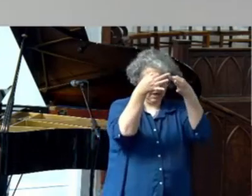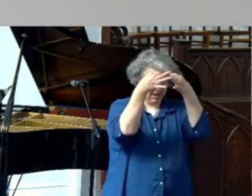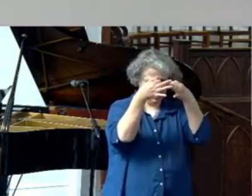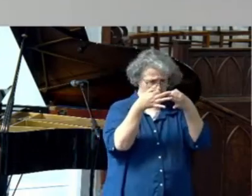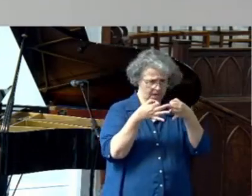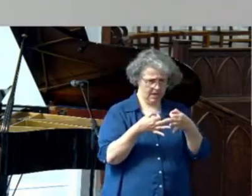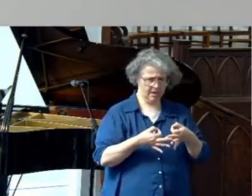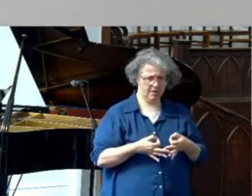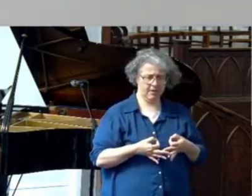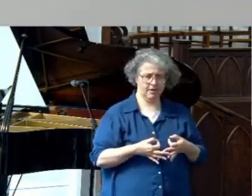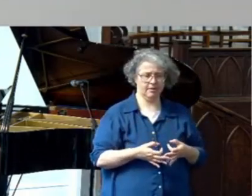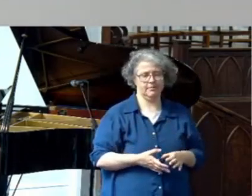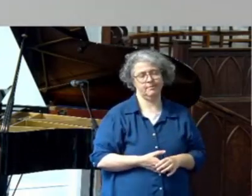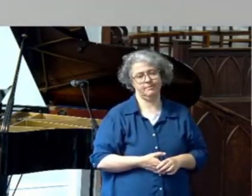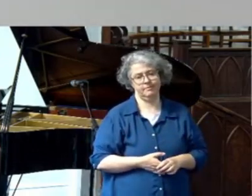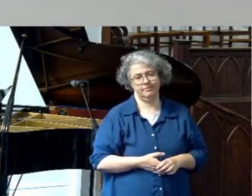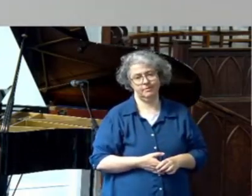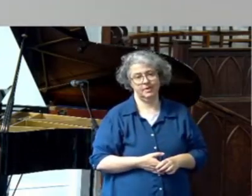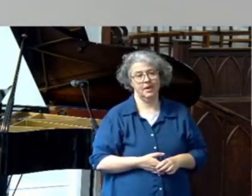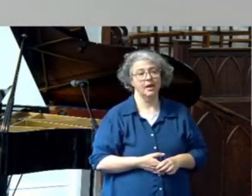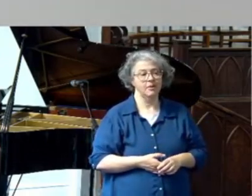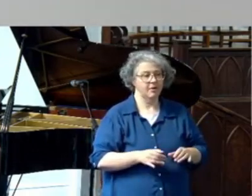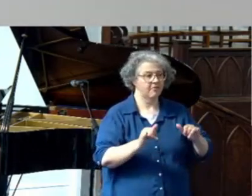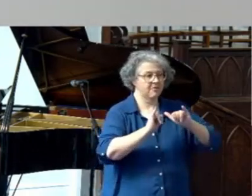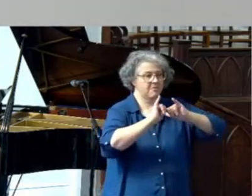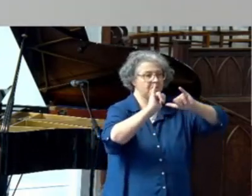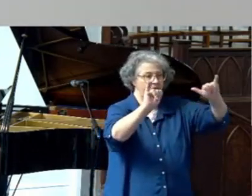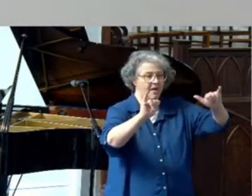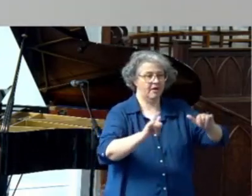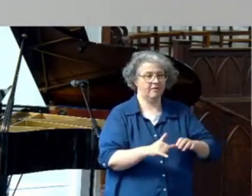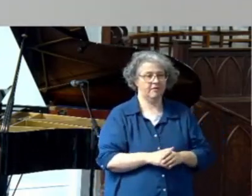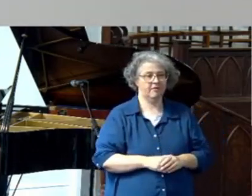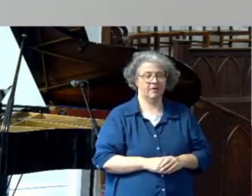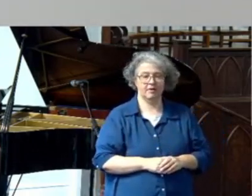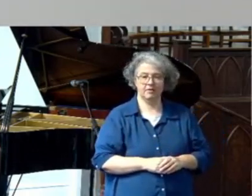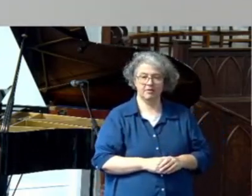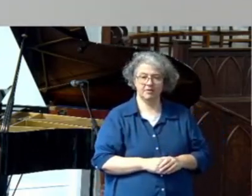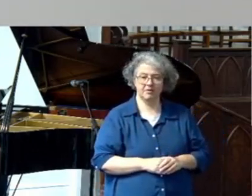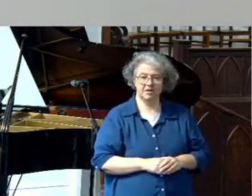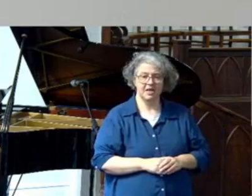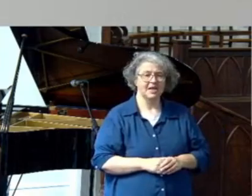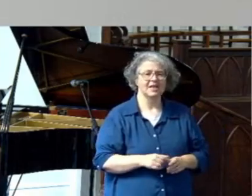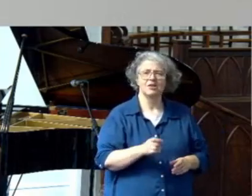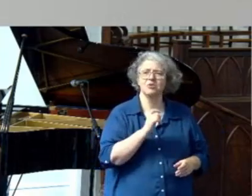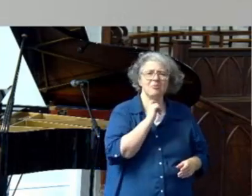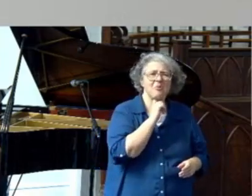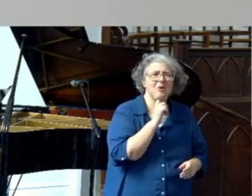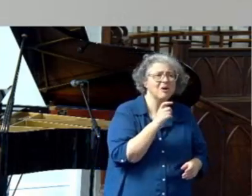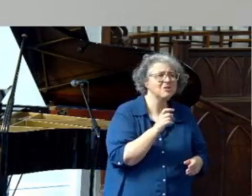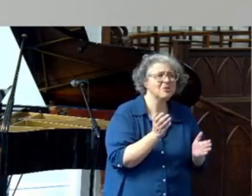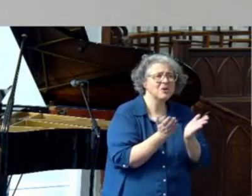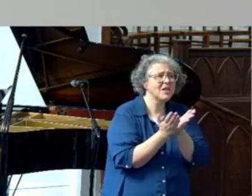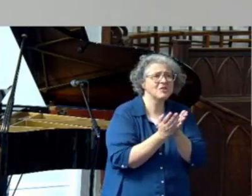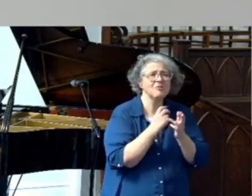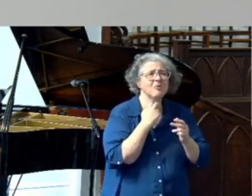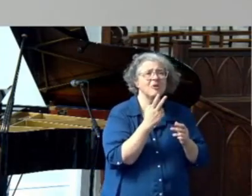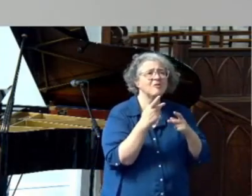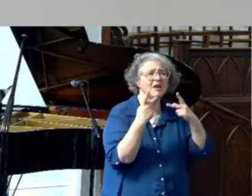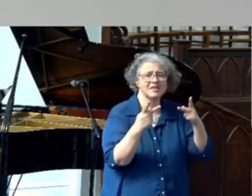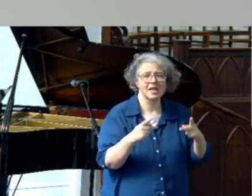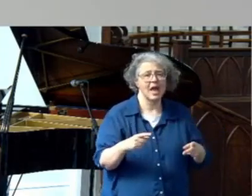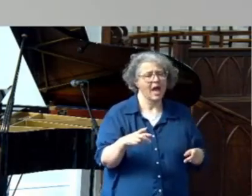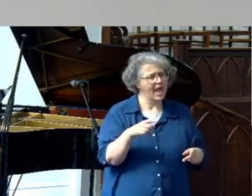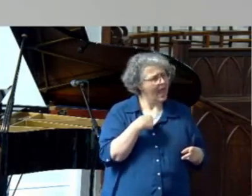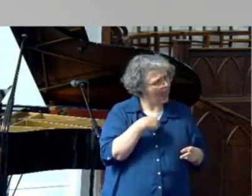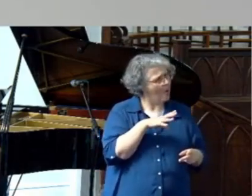Assim é a palavra na vida do crente. Não adianta o crente falar assim: eu amo sim a Deus. Eu só não tenho facilidade de